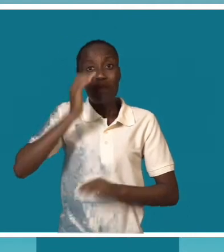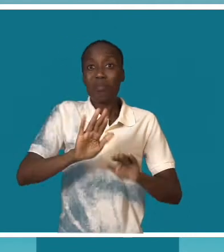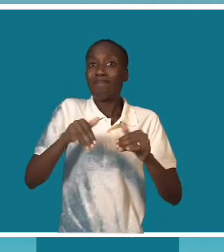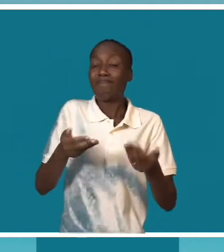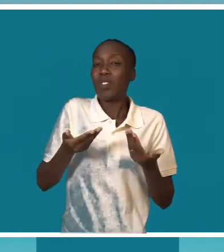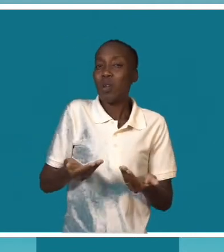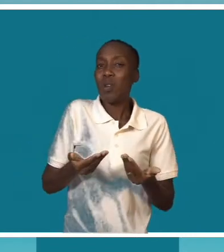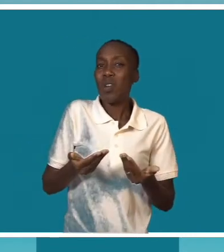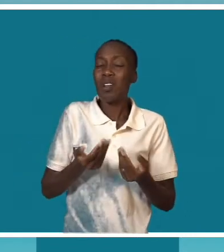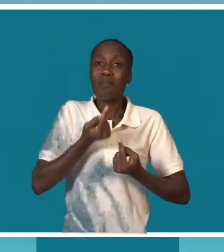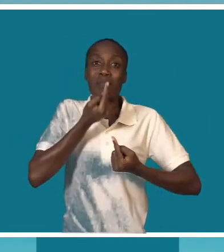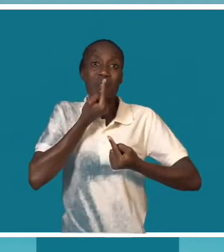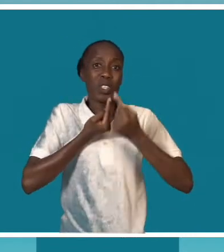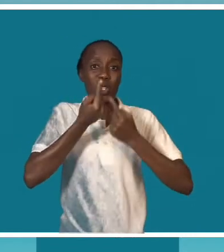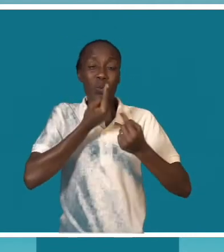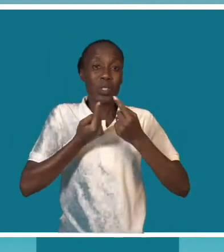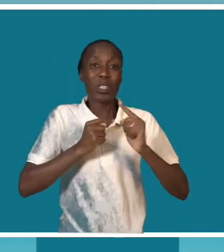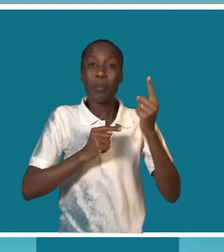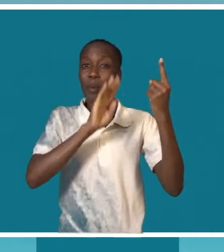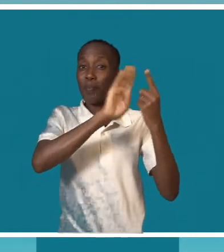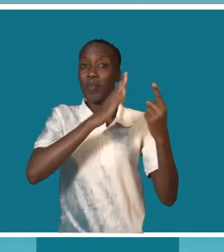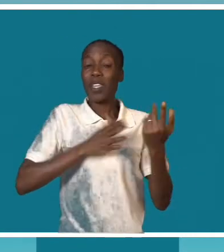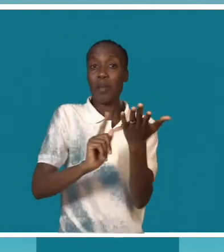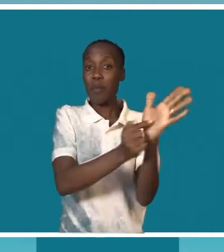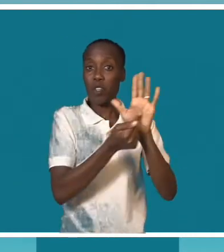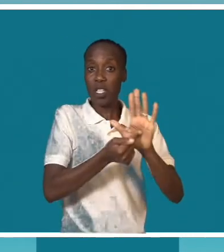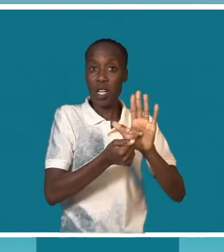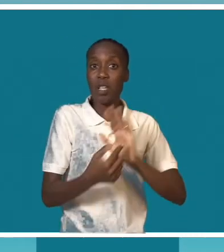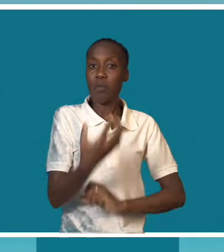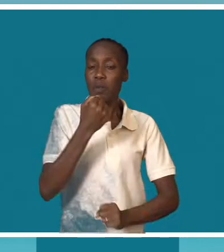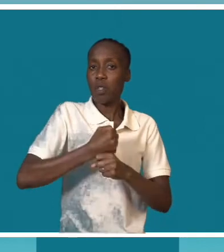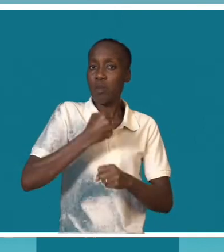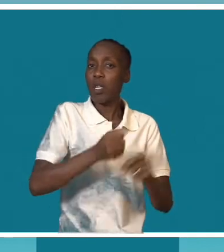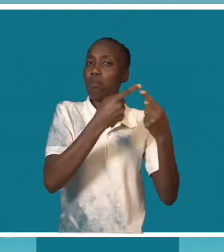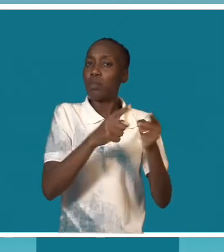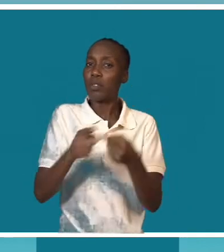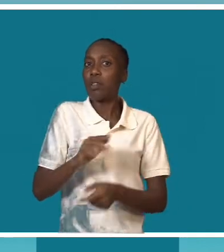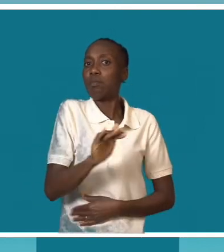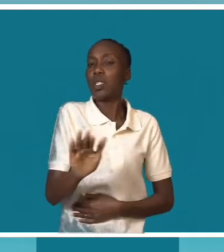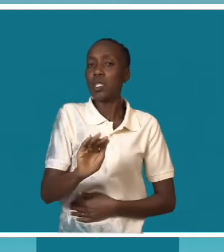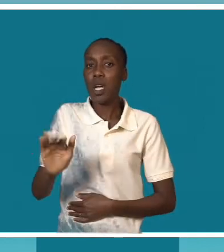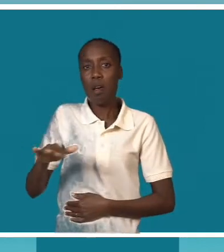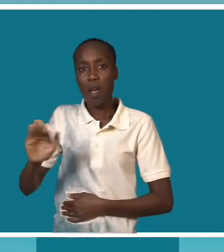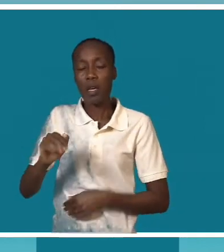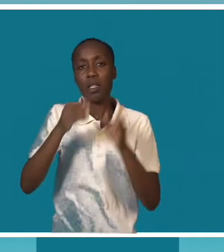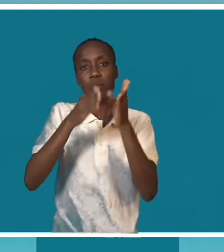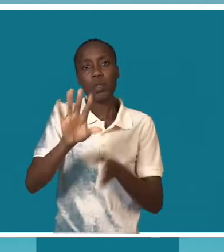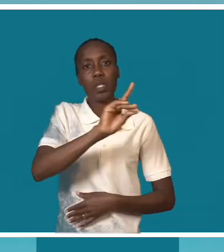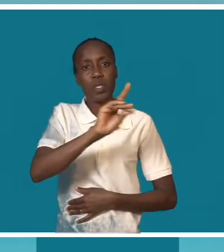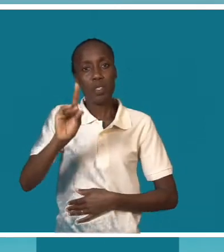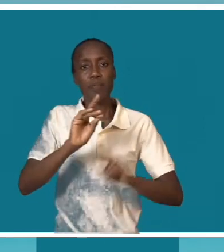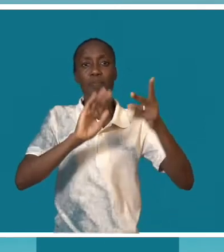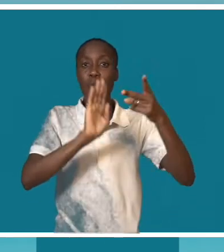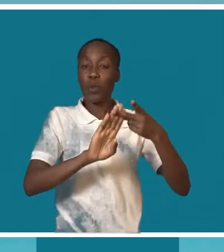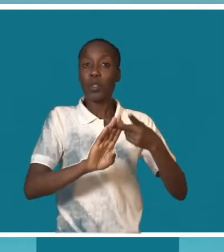este momento de discussão, um, é para mostrarmos que temos que trabalhar para as diferentes áreas de